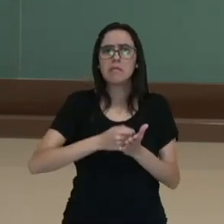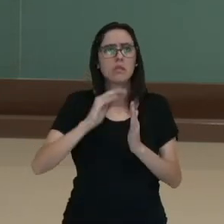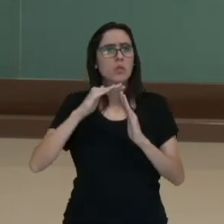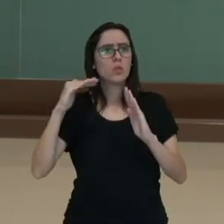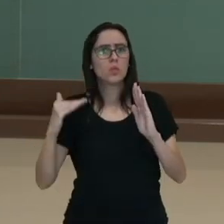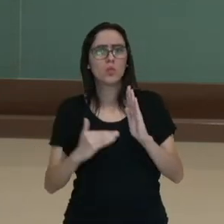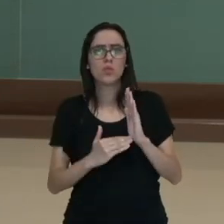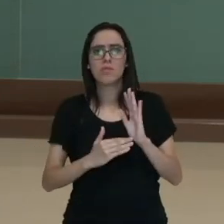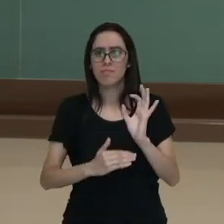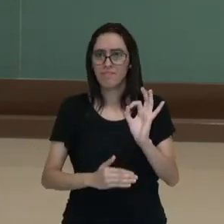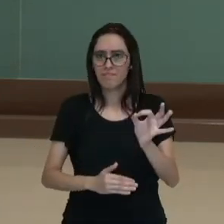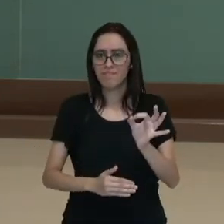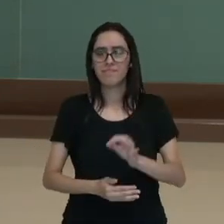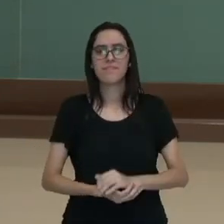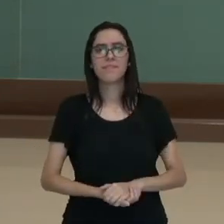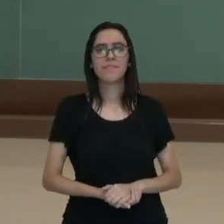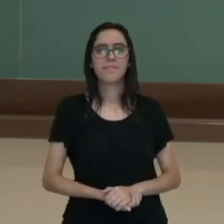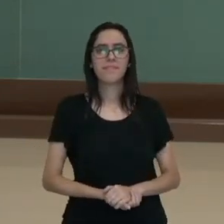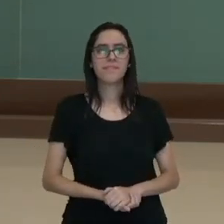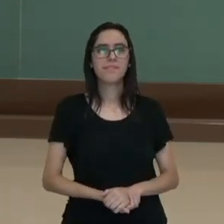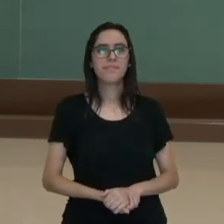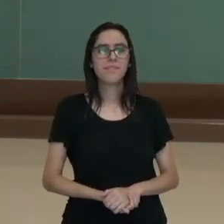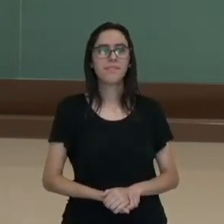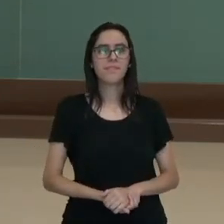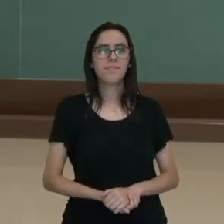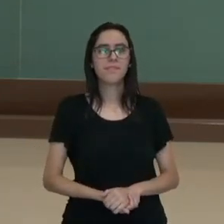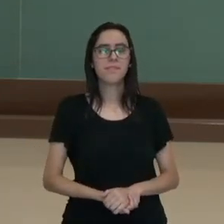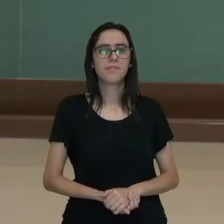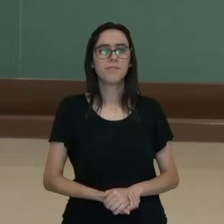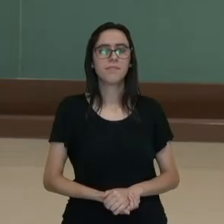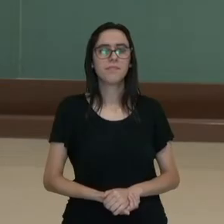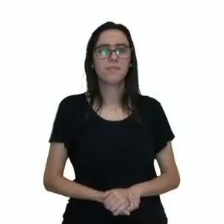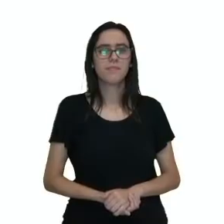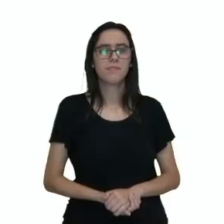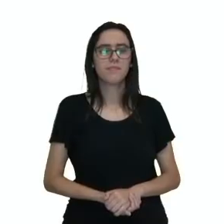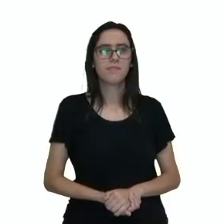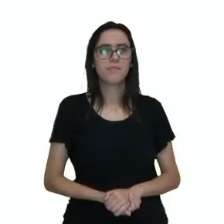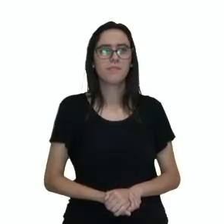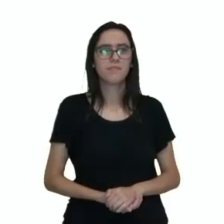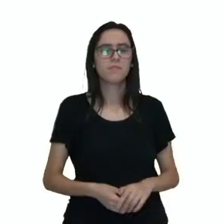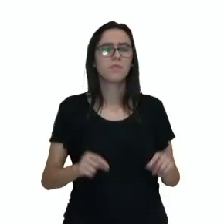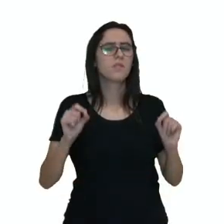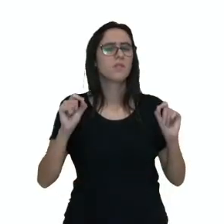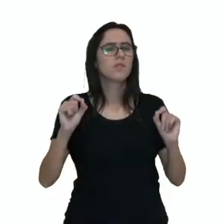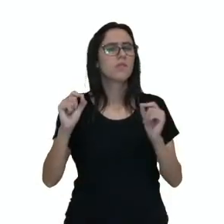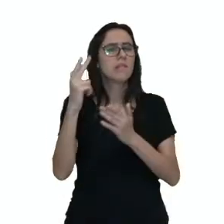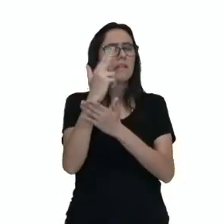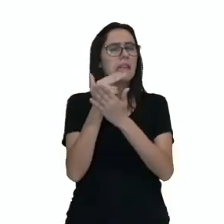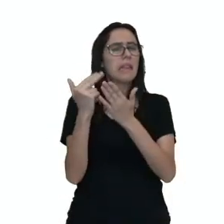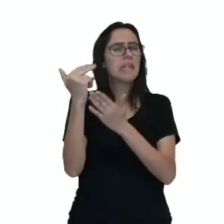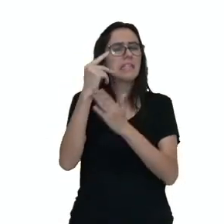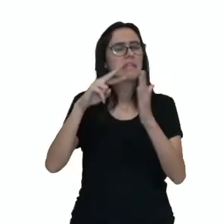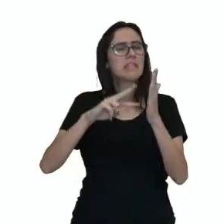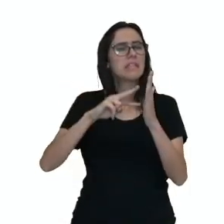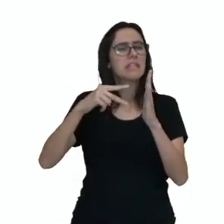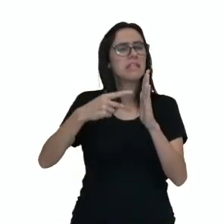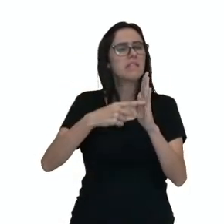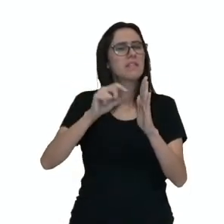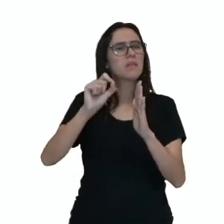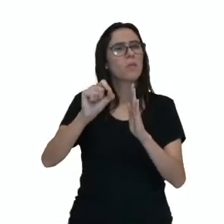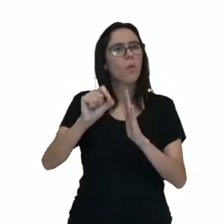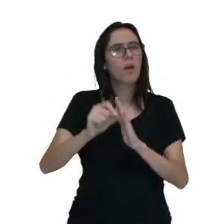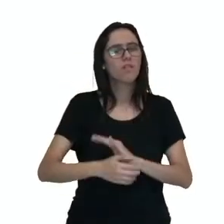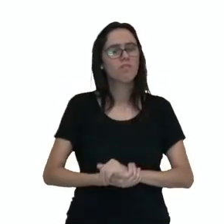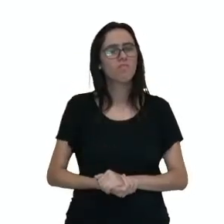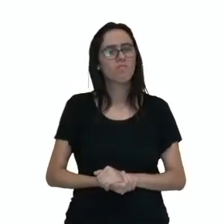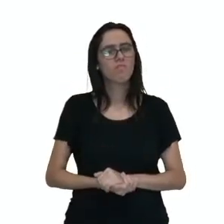preço? Certo? Vamos a seguir? Qual é a crítica da vinheta? Já hablamos. Lo que mais te cansa de